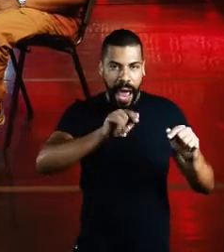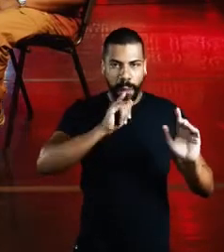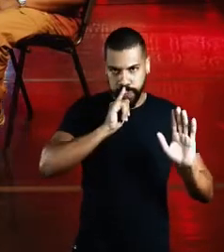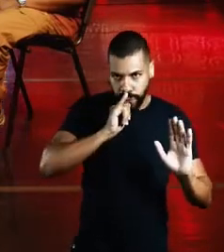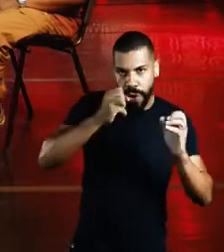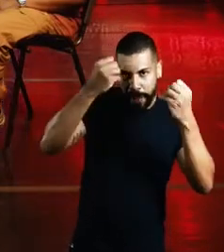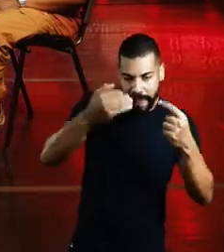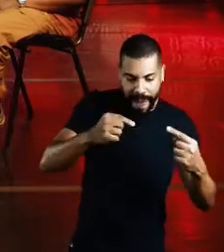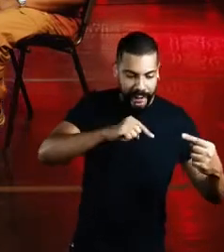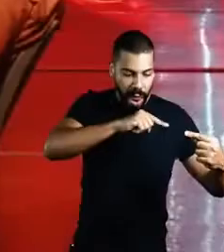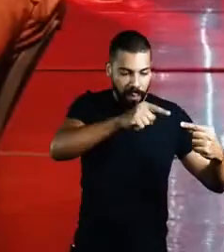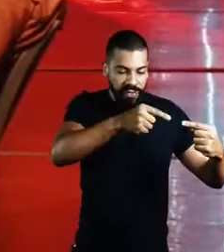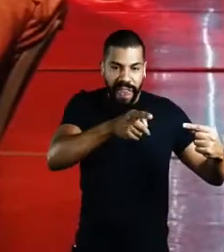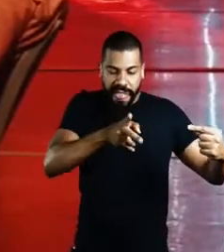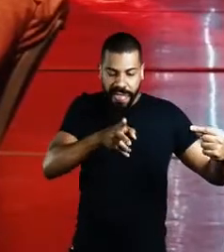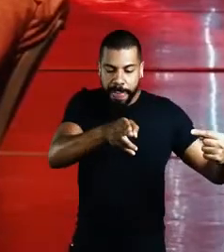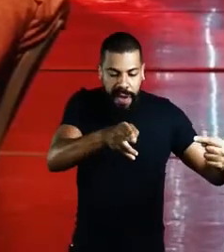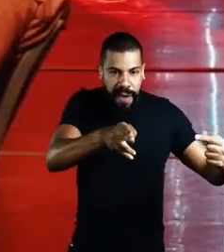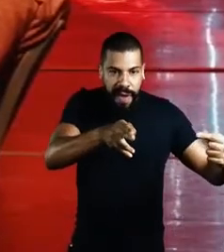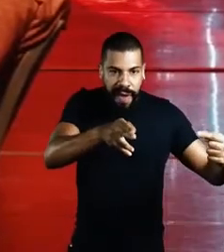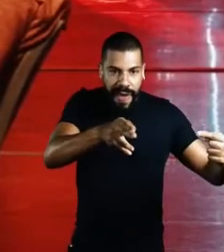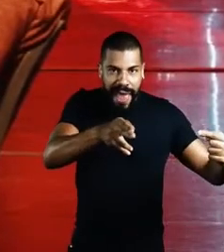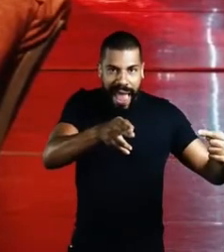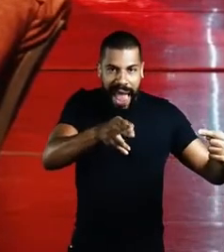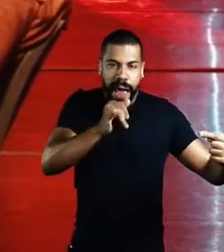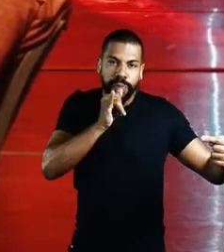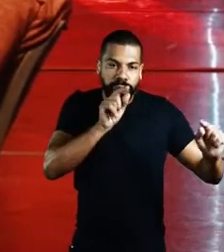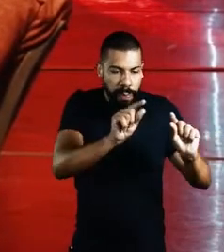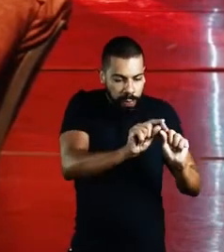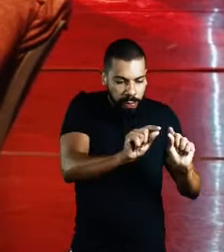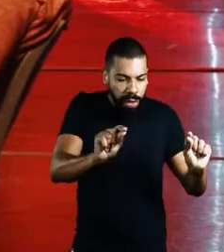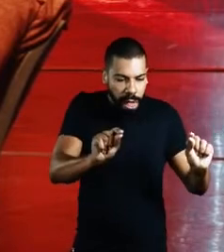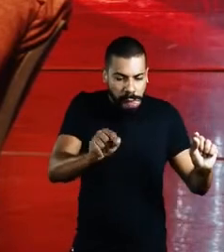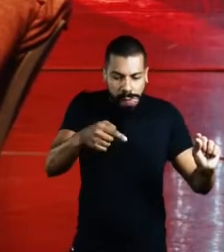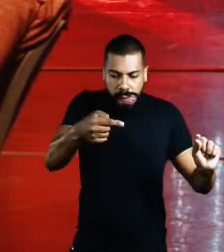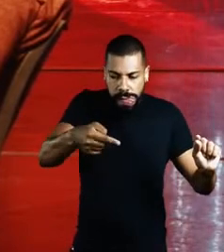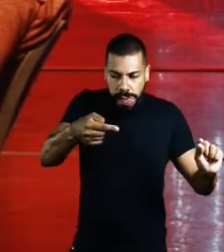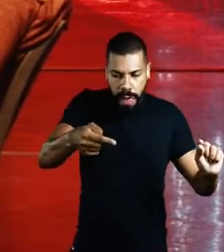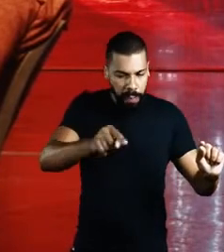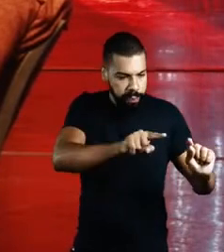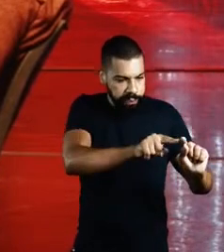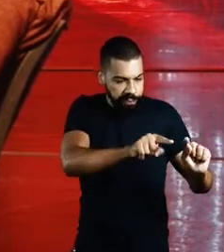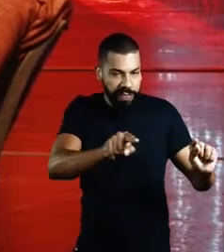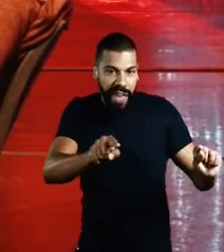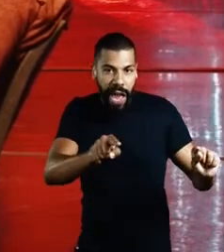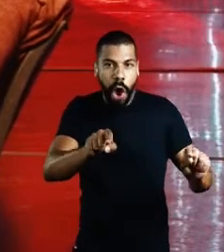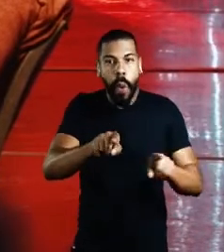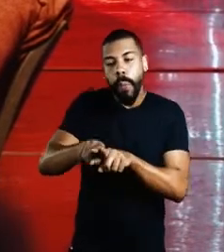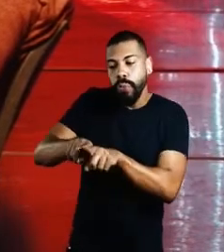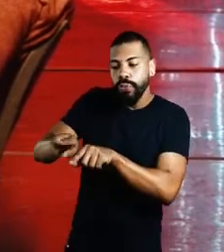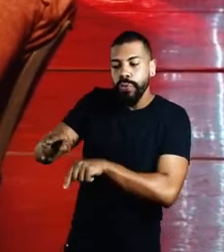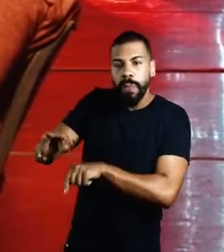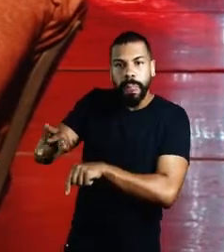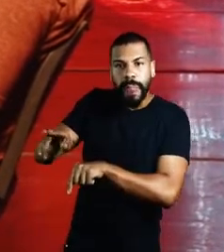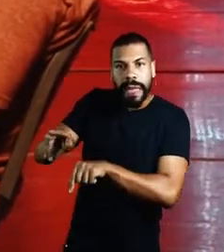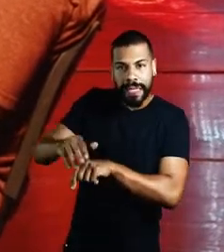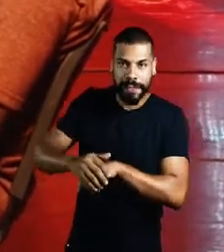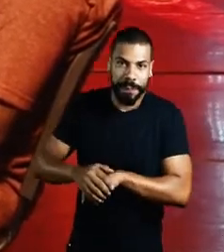era uma fita de rolo, que a gente cortava um pedacinho, aí tinha uma régua, que essa régua eu ganhei do Carlinhos, o irmão do Alex, o